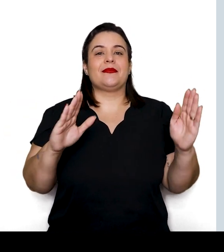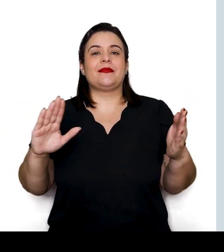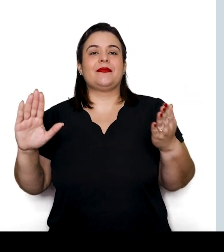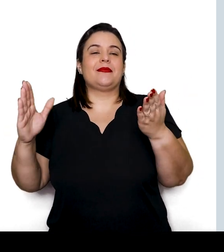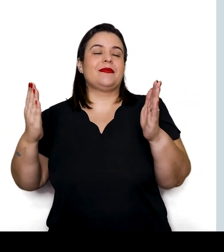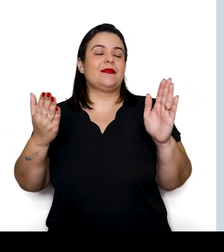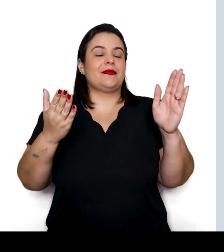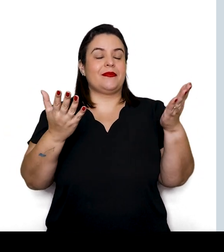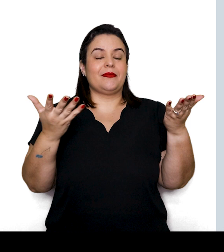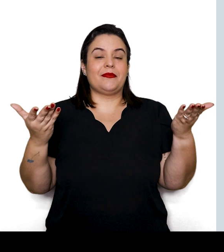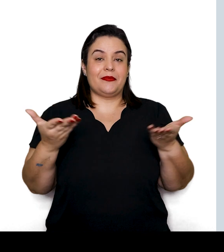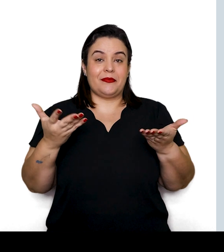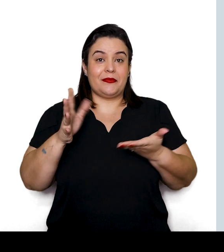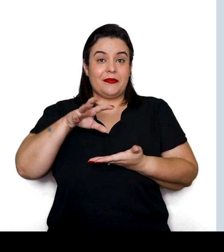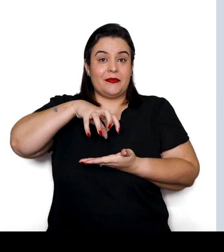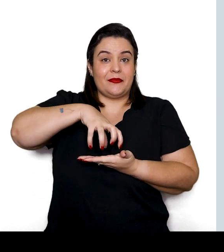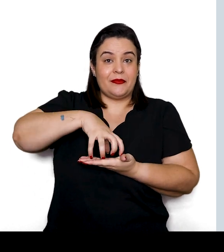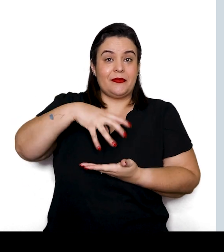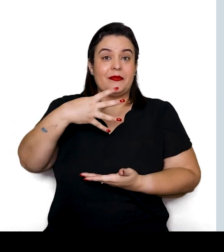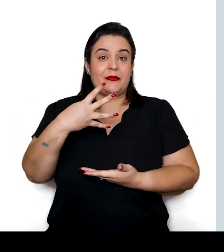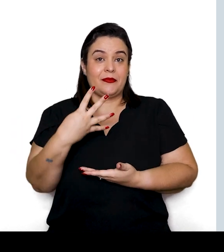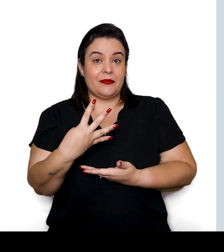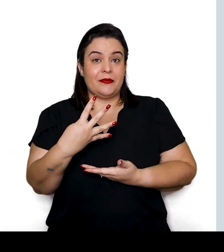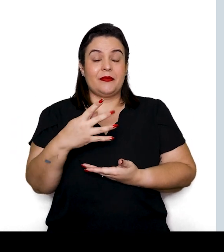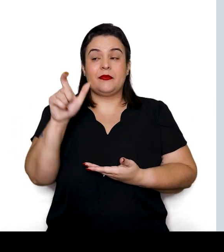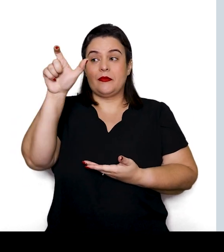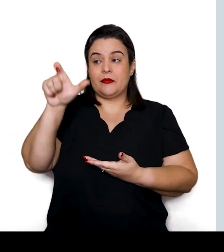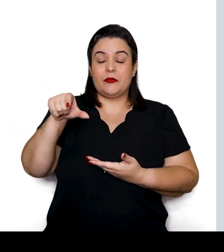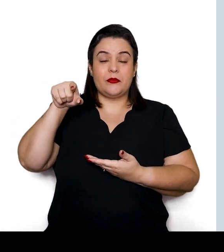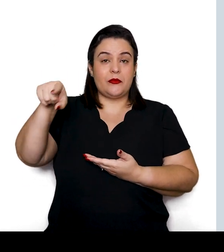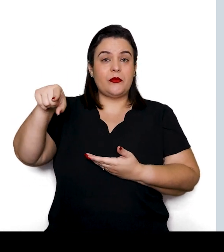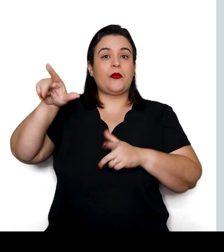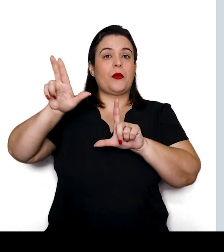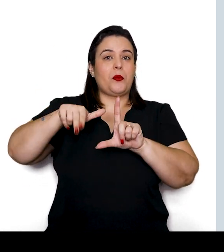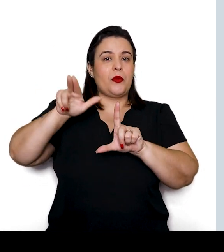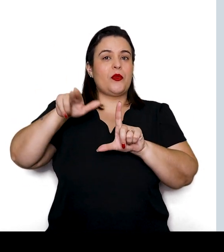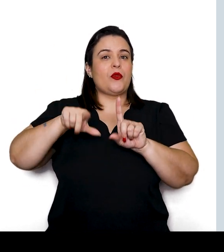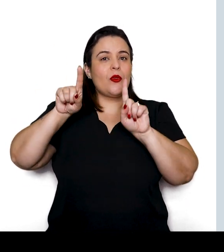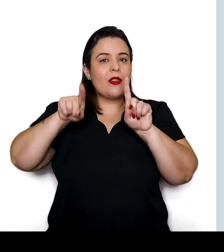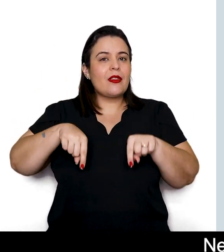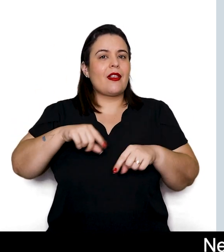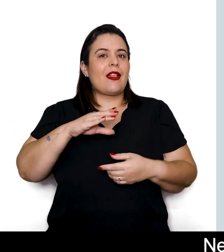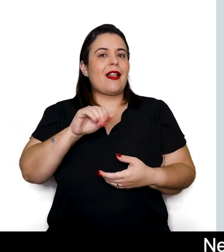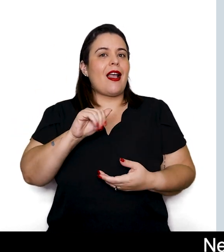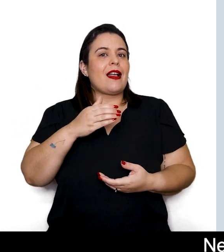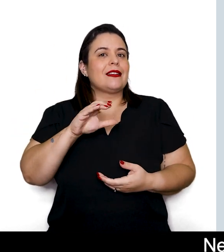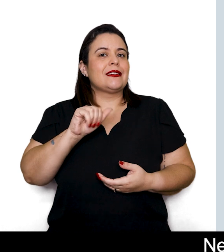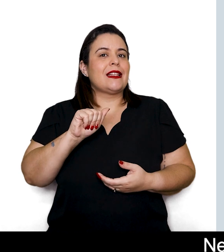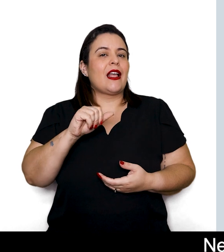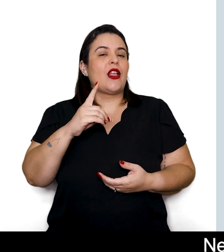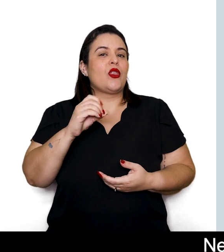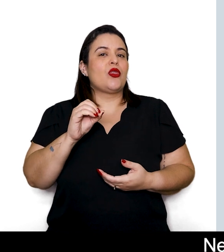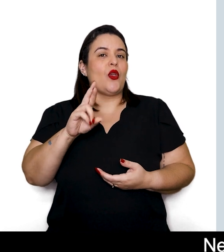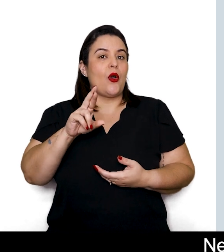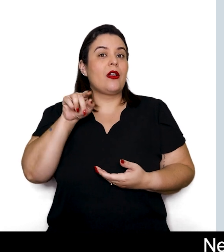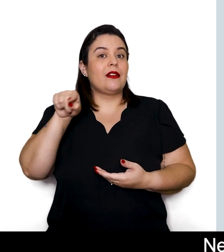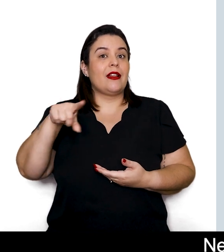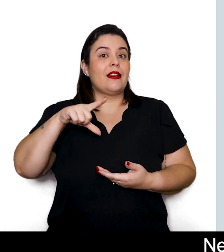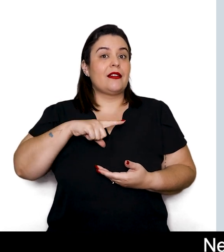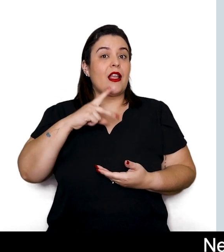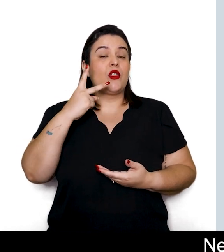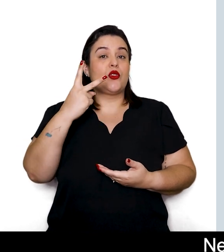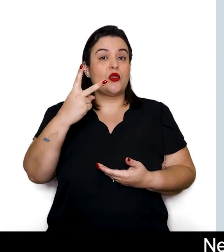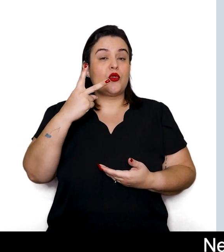Seguindo o fluxo à esquerda, chegamos ao núcleo 4, o pintor como caçador. Nele estão duas obras que